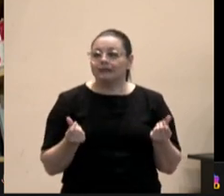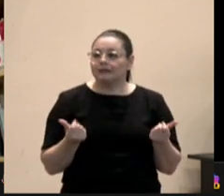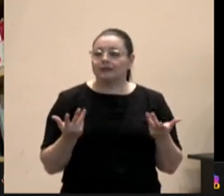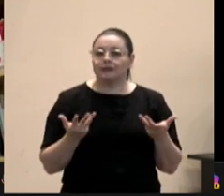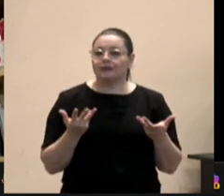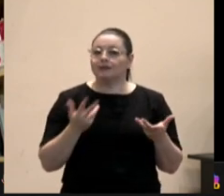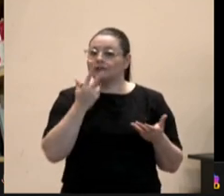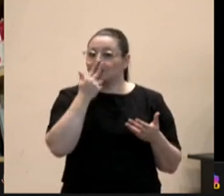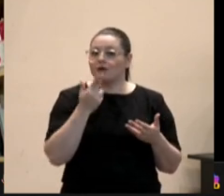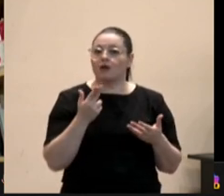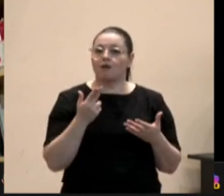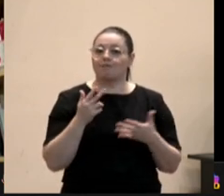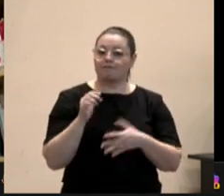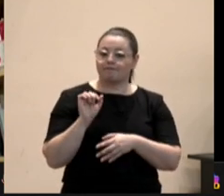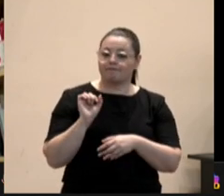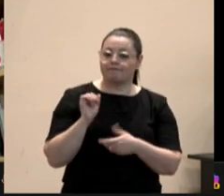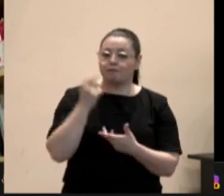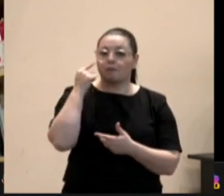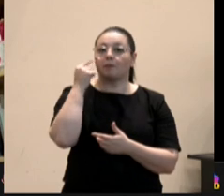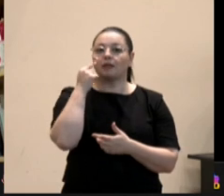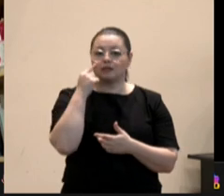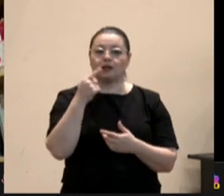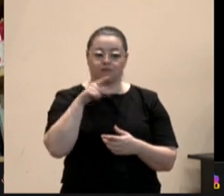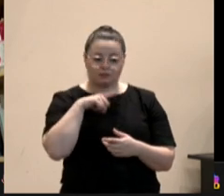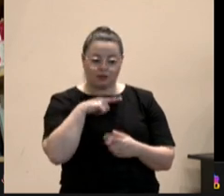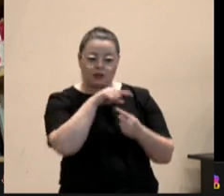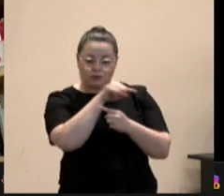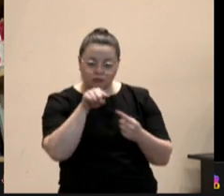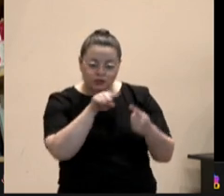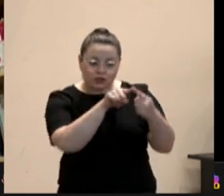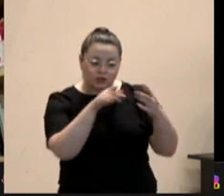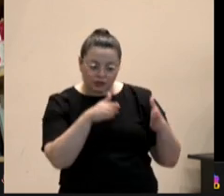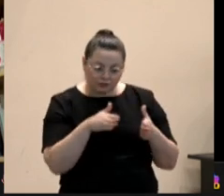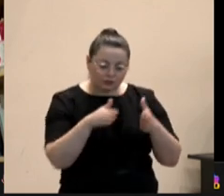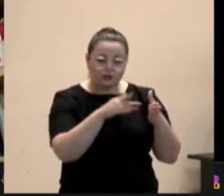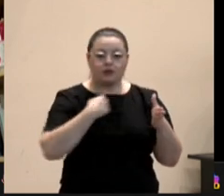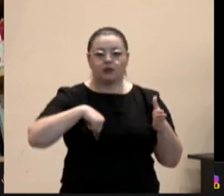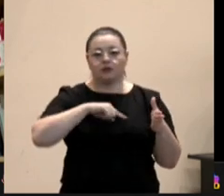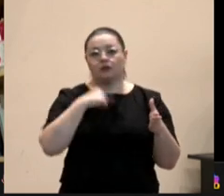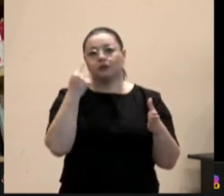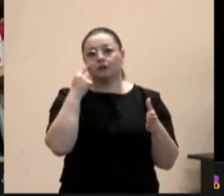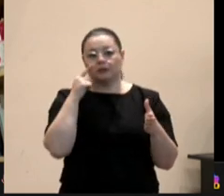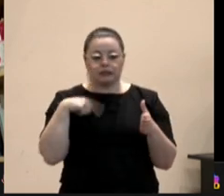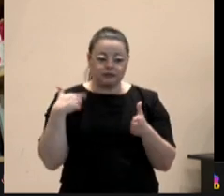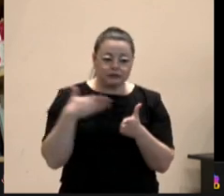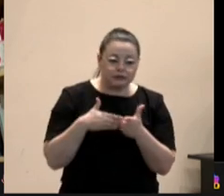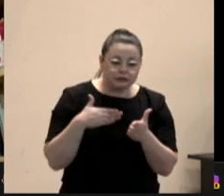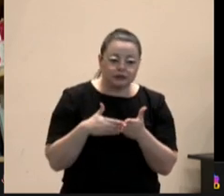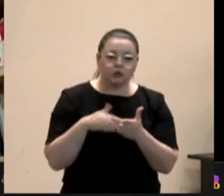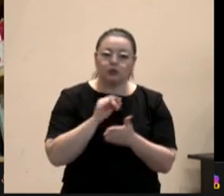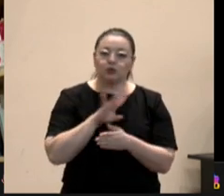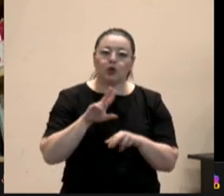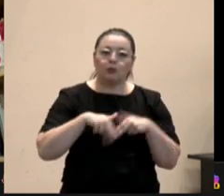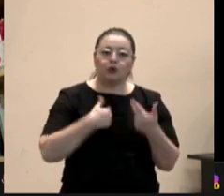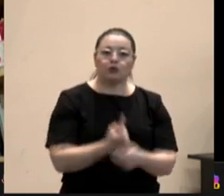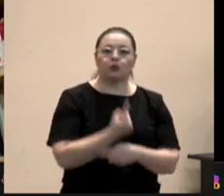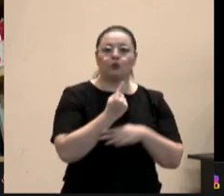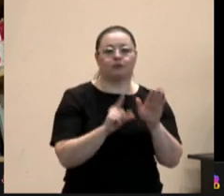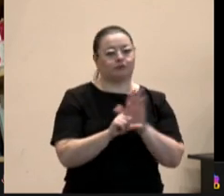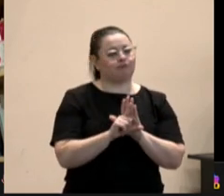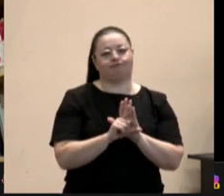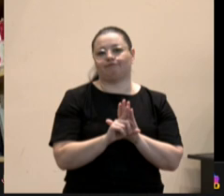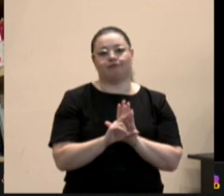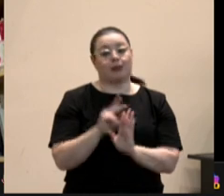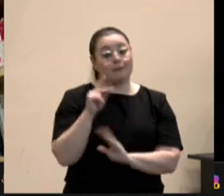o caminho por onde queremos trilhar apenas pela legislação existente. O PNE, ele